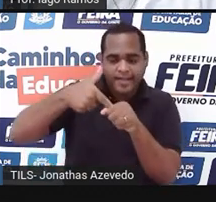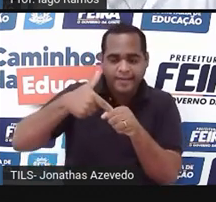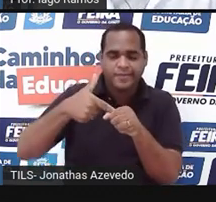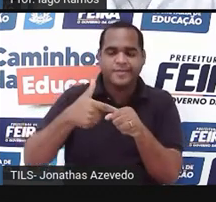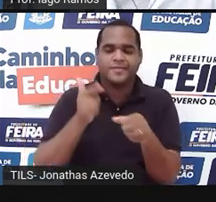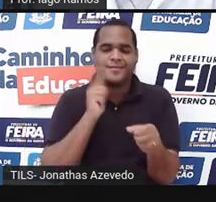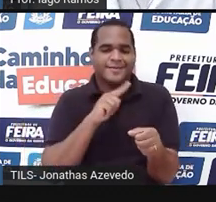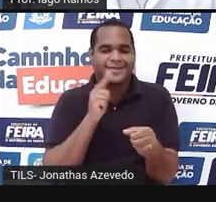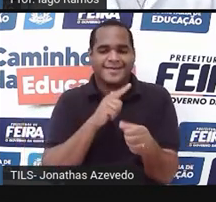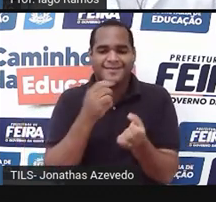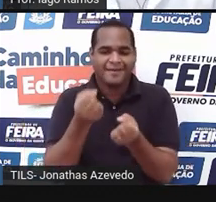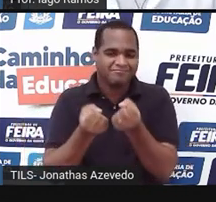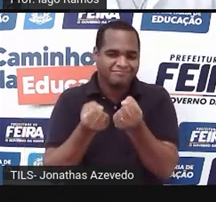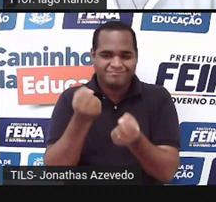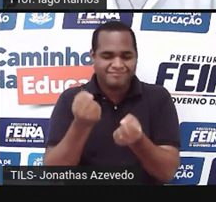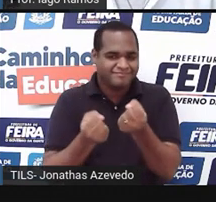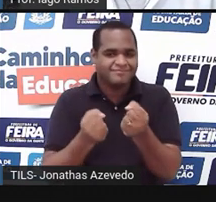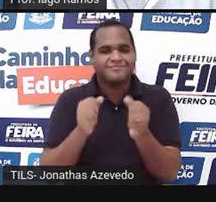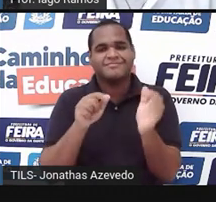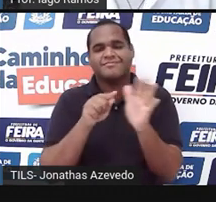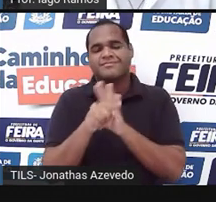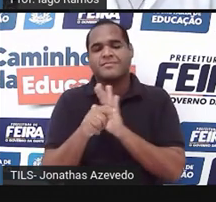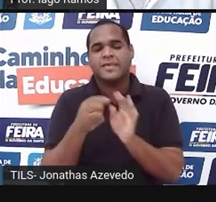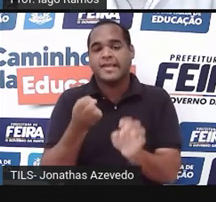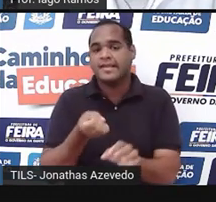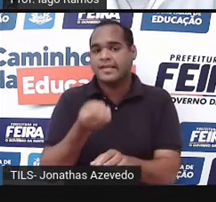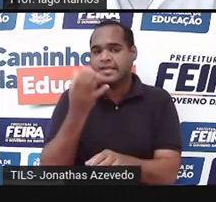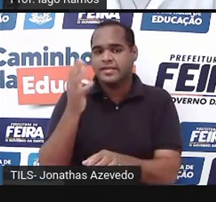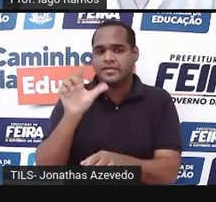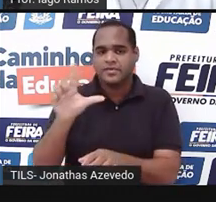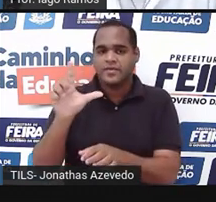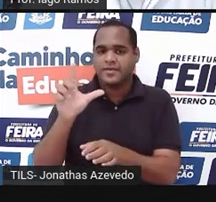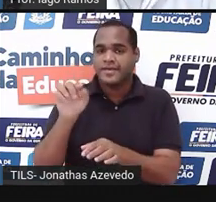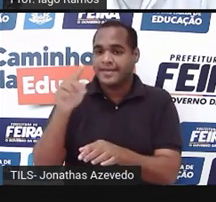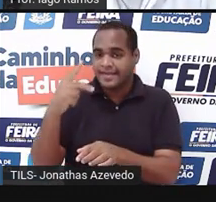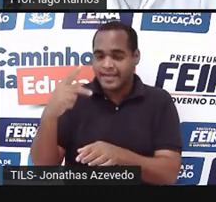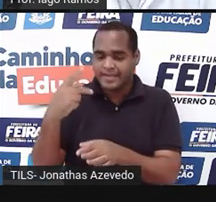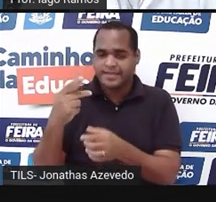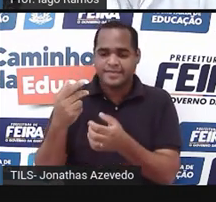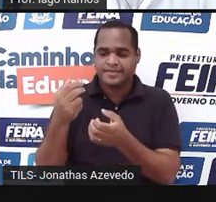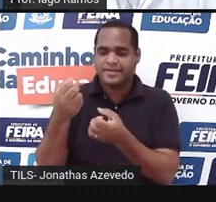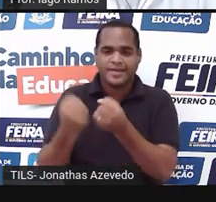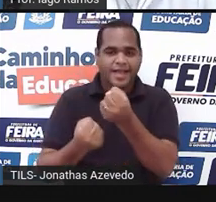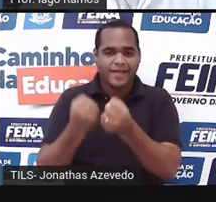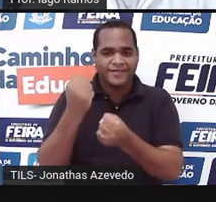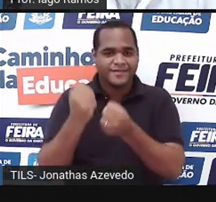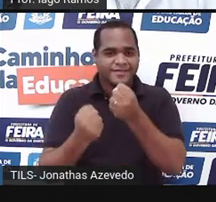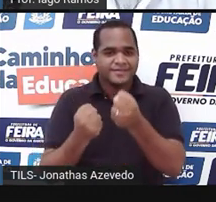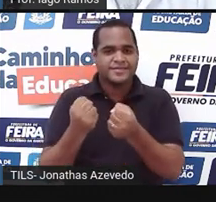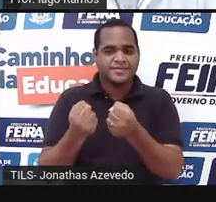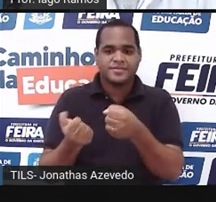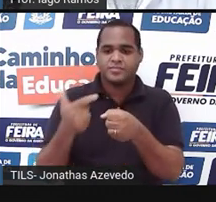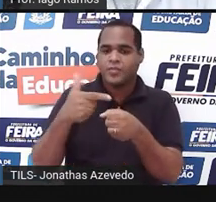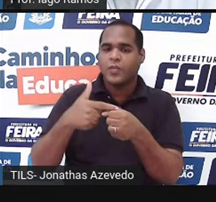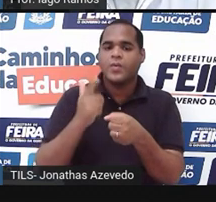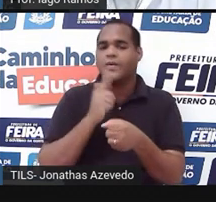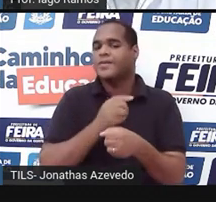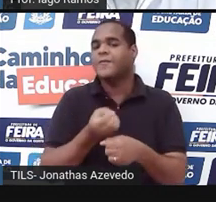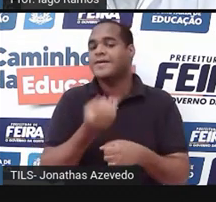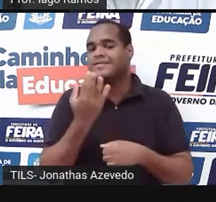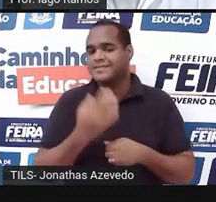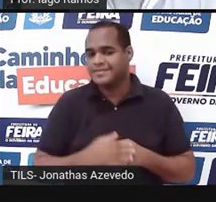e a pergunta é justamente essa quantos litros de combustível foi colocado no